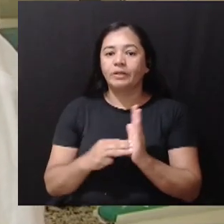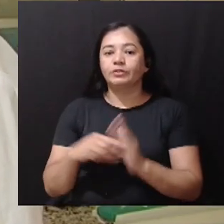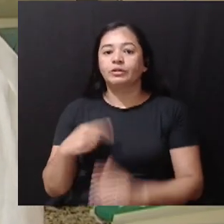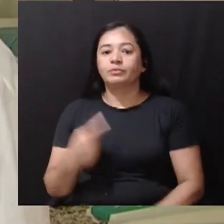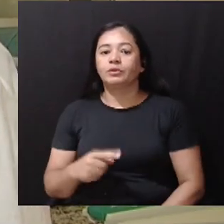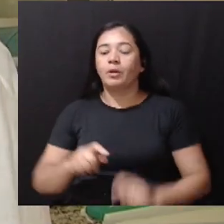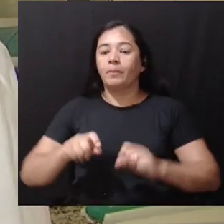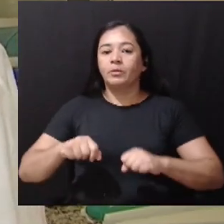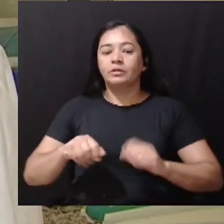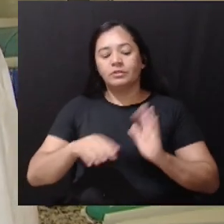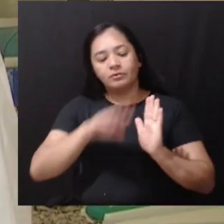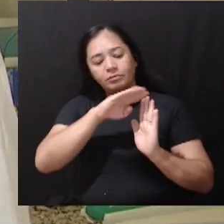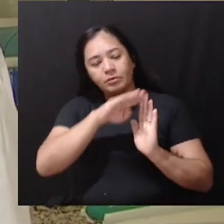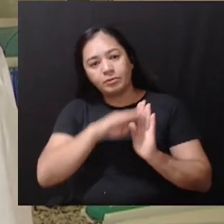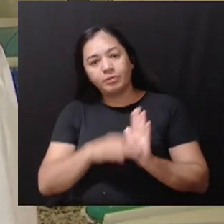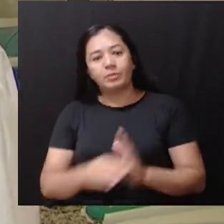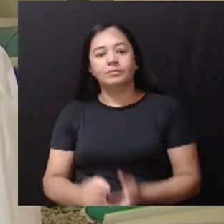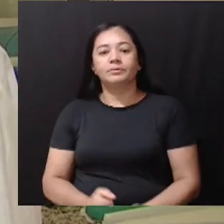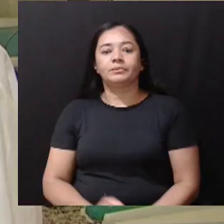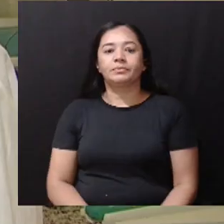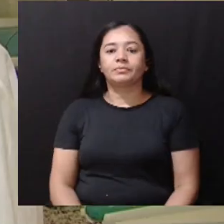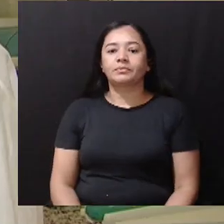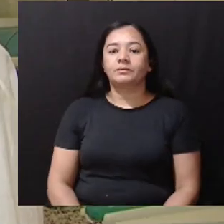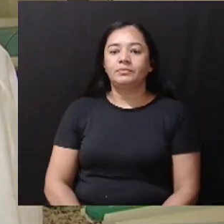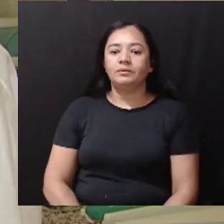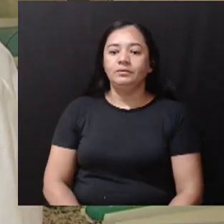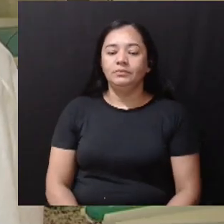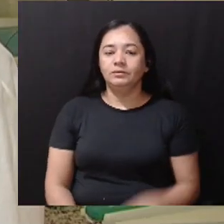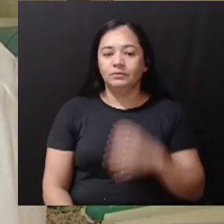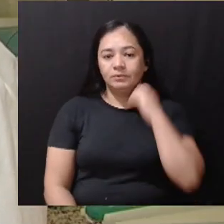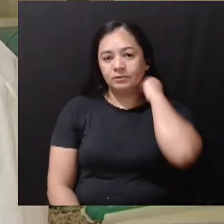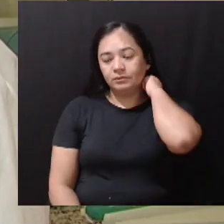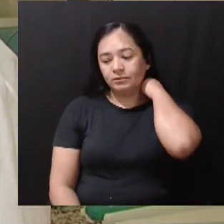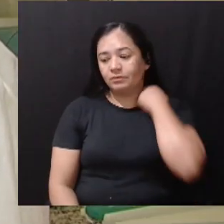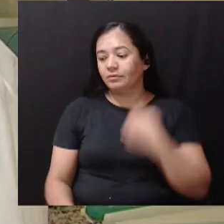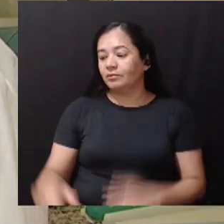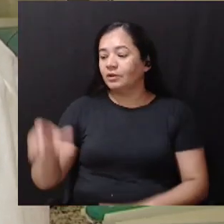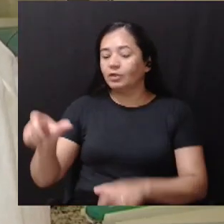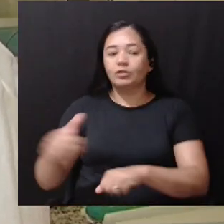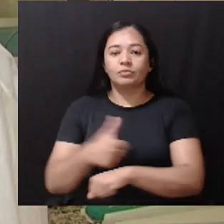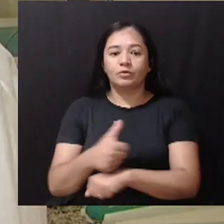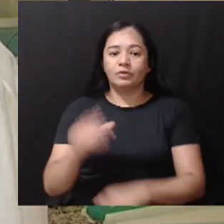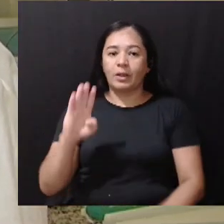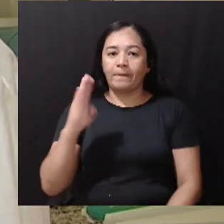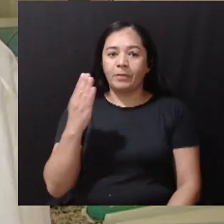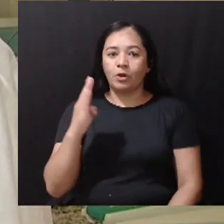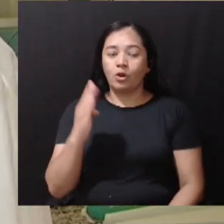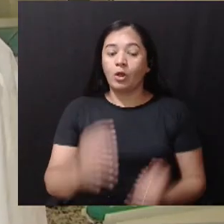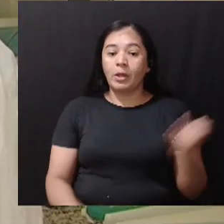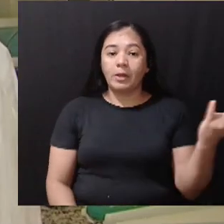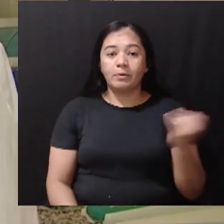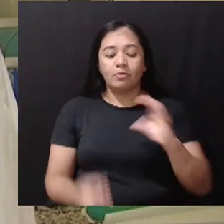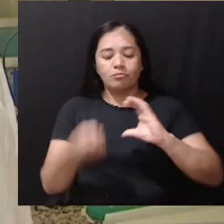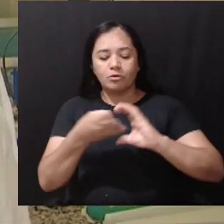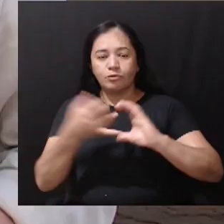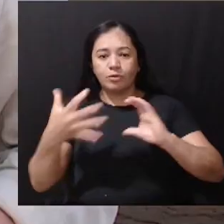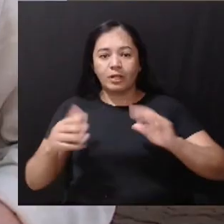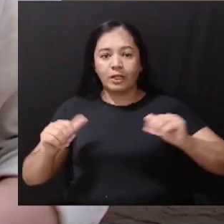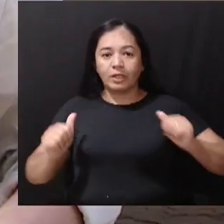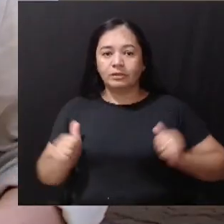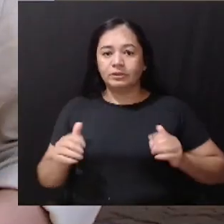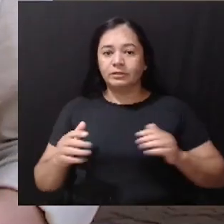escalonar, tá? E também a parte dos biólogos foi super importante para caracterizar a ação antimicrobiana do